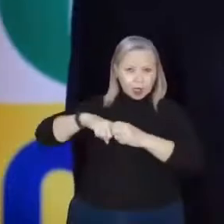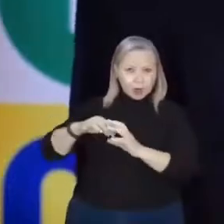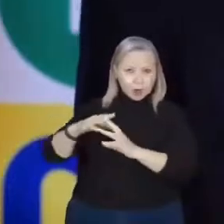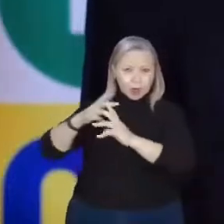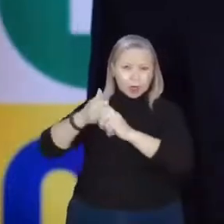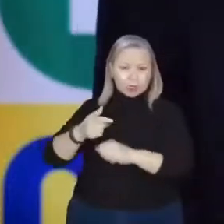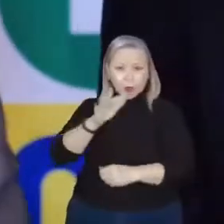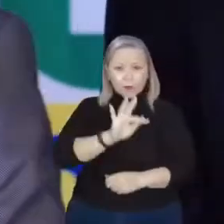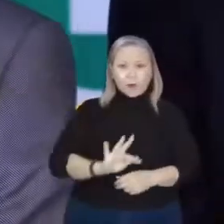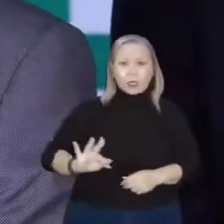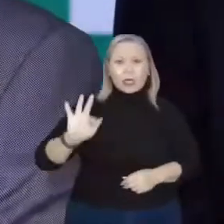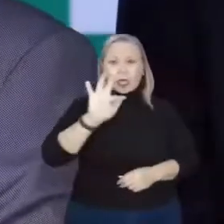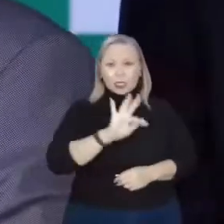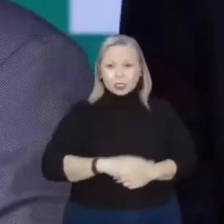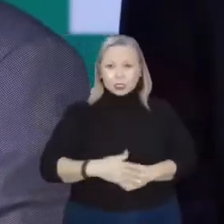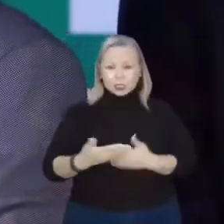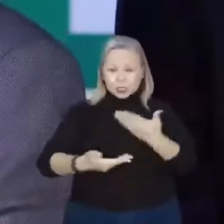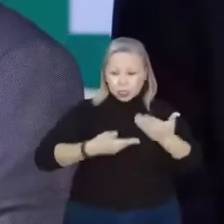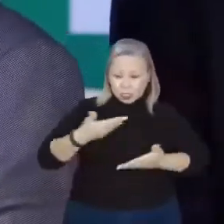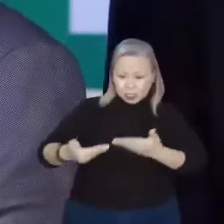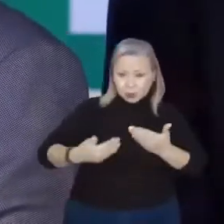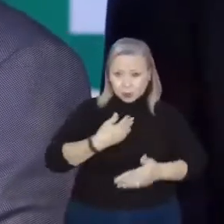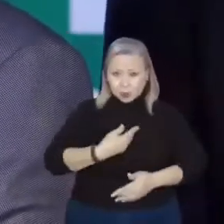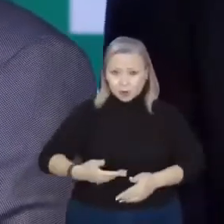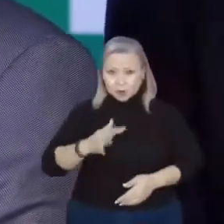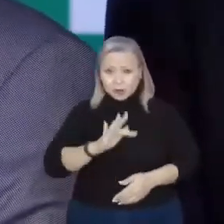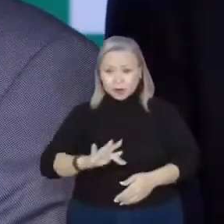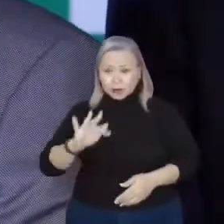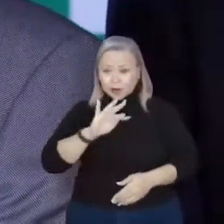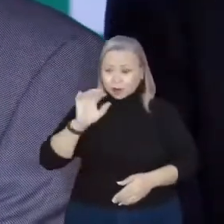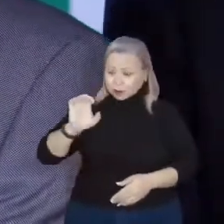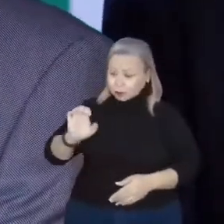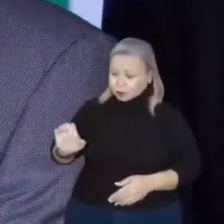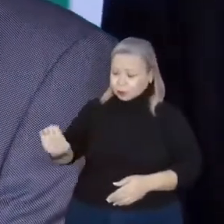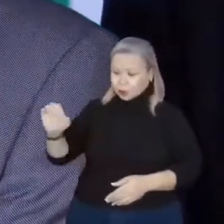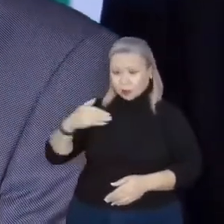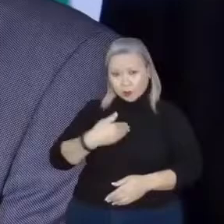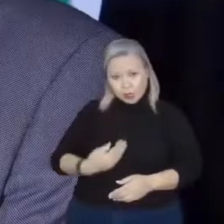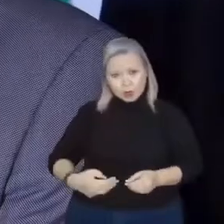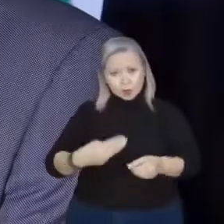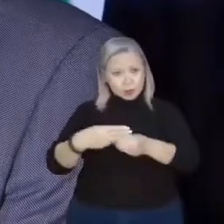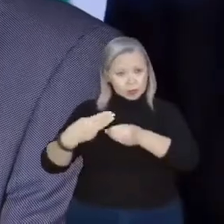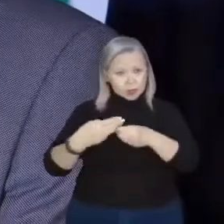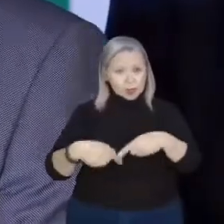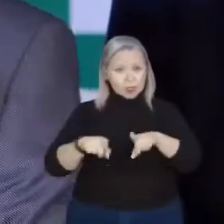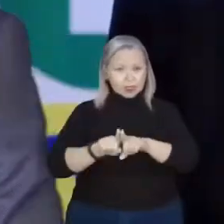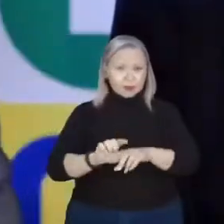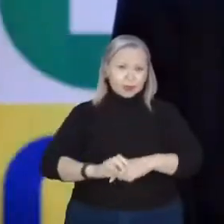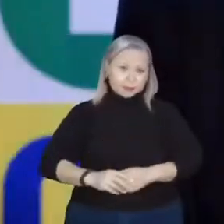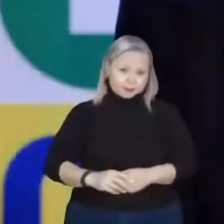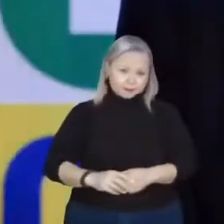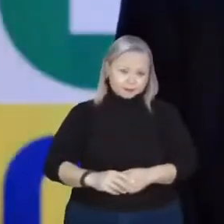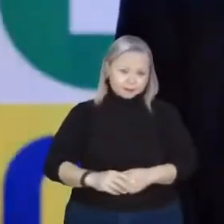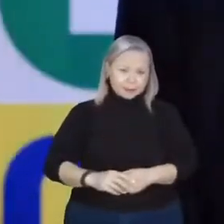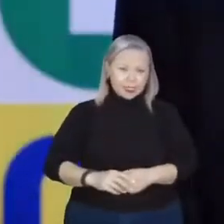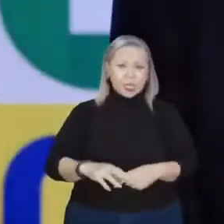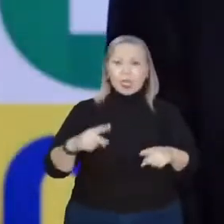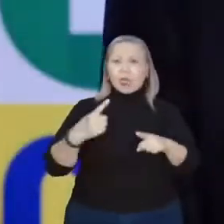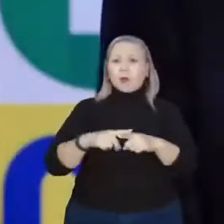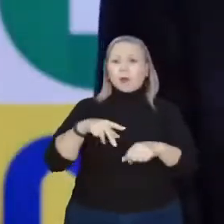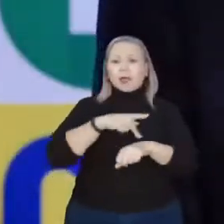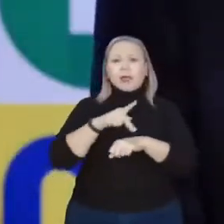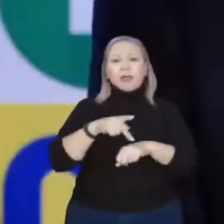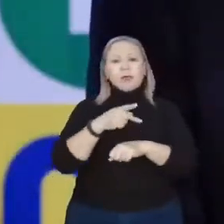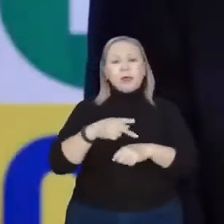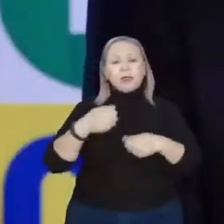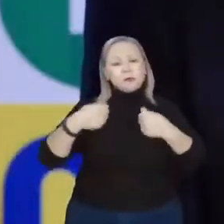interfederativa entre o governo federal, governos estaduais e governos municipais, porque não é possível esse país dar certo se